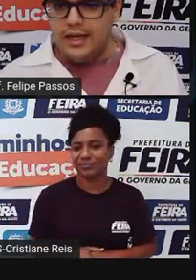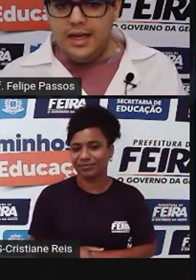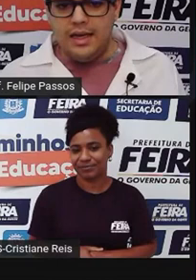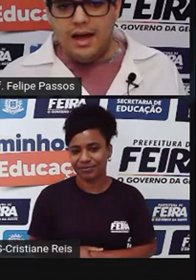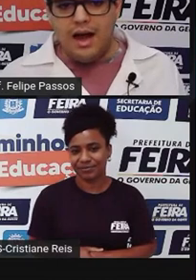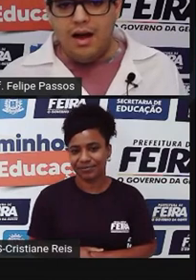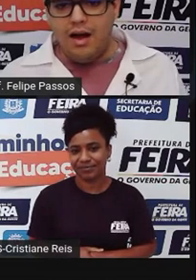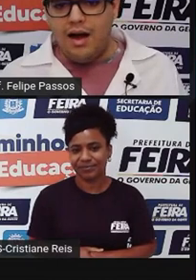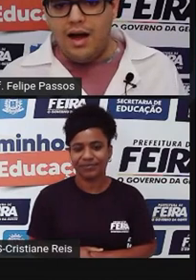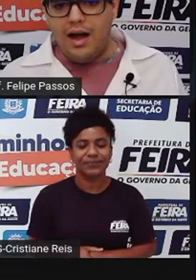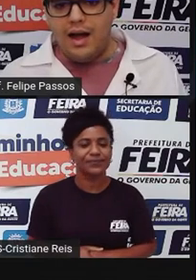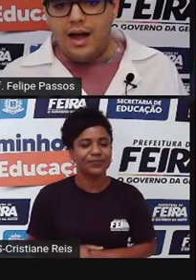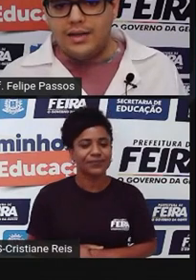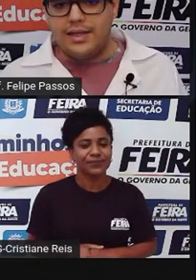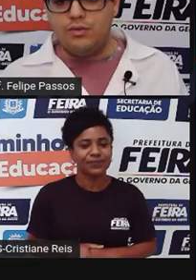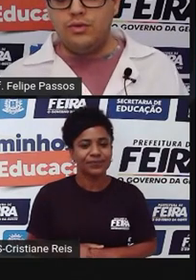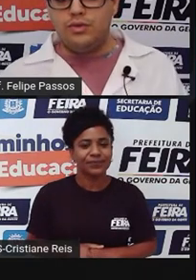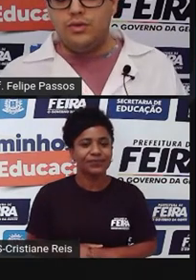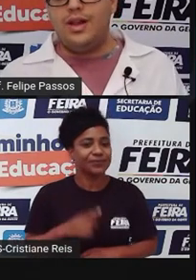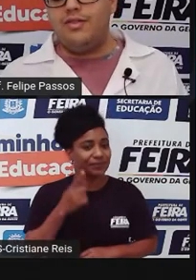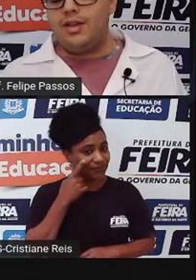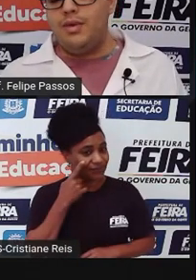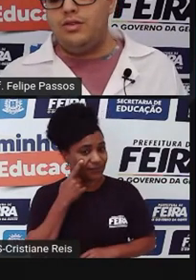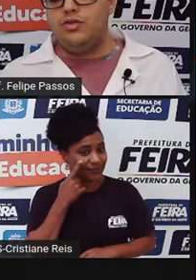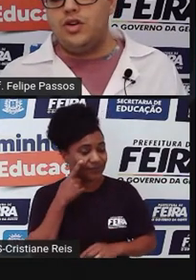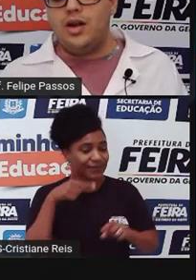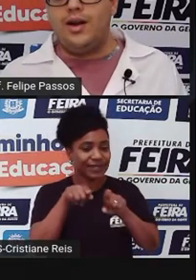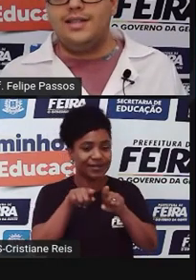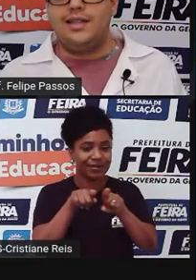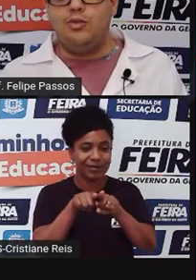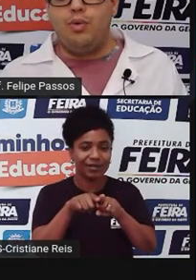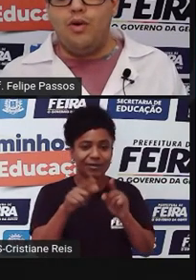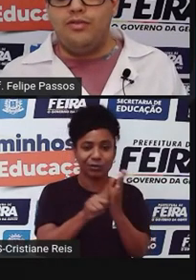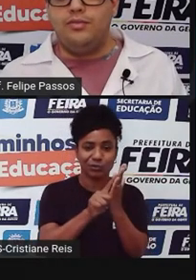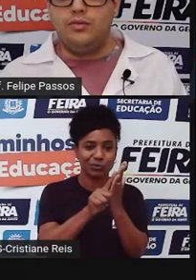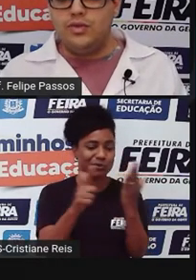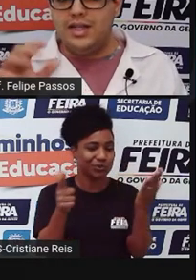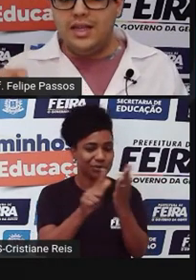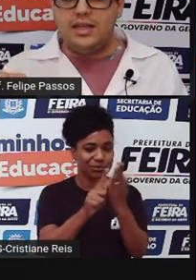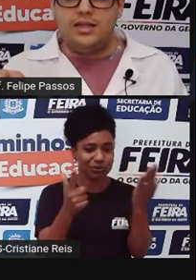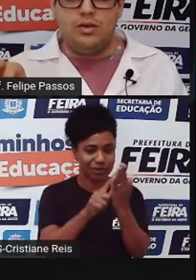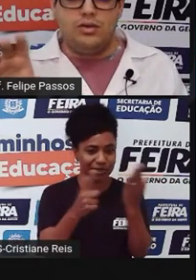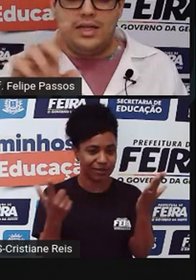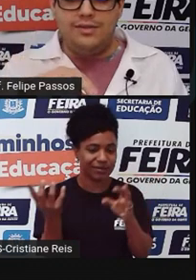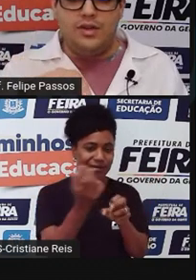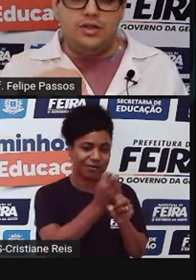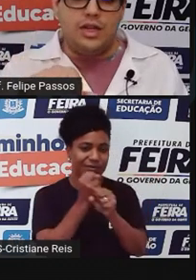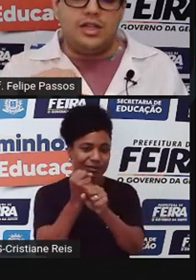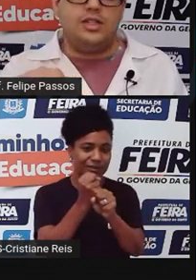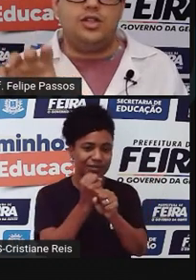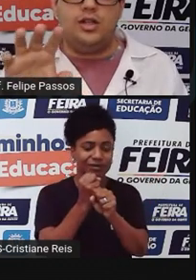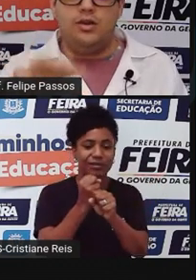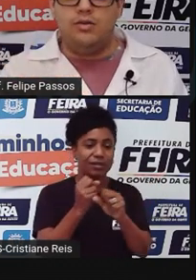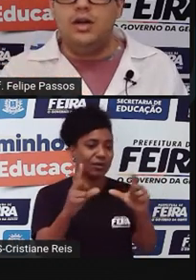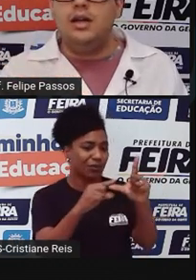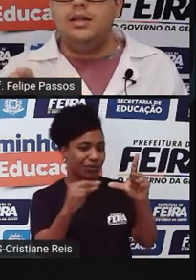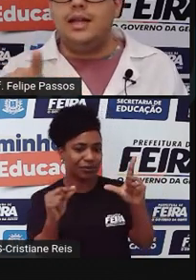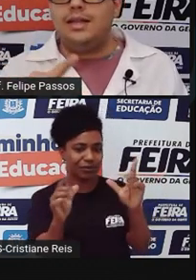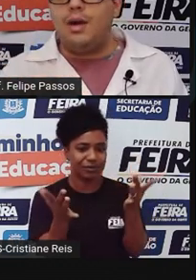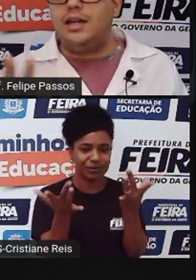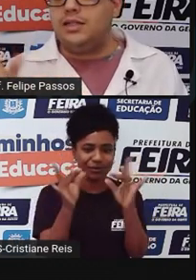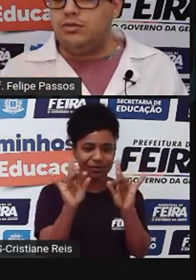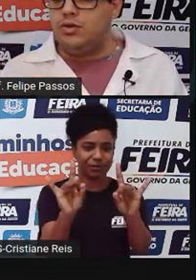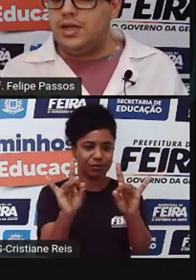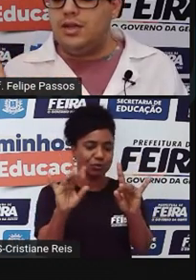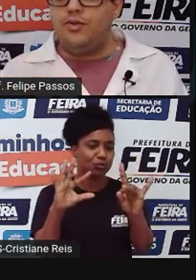é um a segundo o levantamento do Jornal Gazeta do Povo os links todo desse vídeo que a gente assistiu